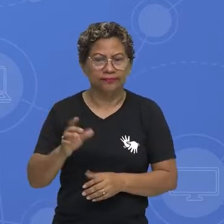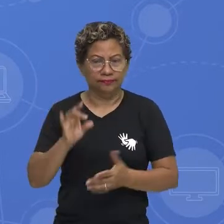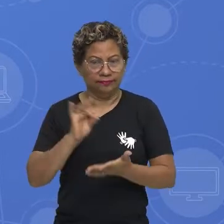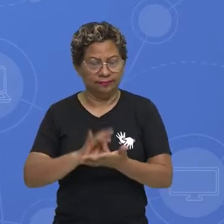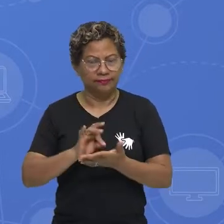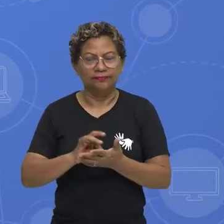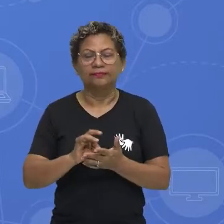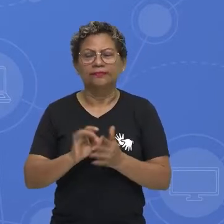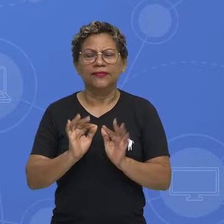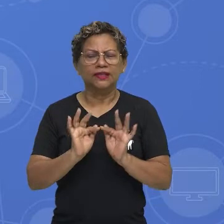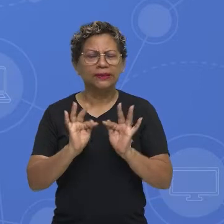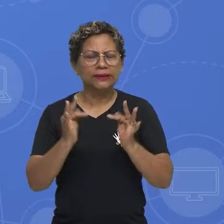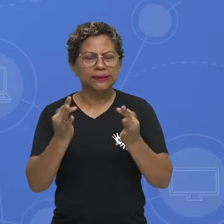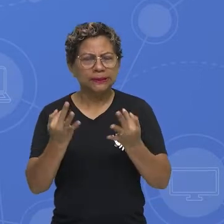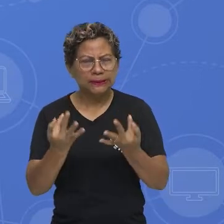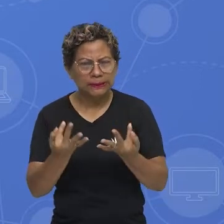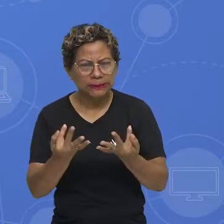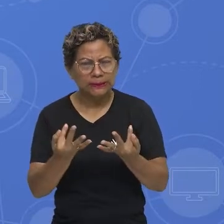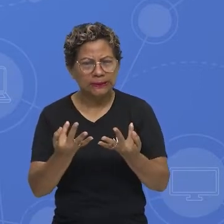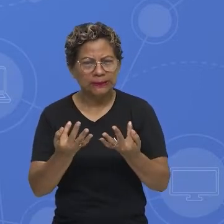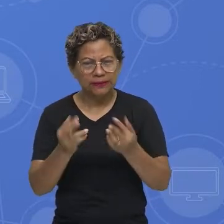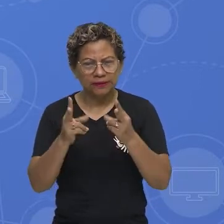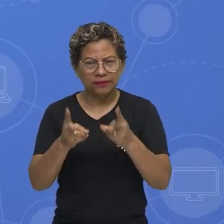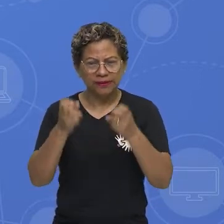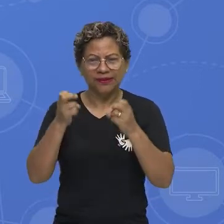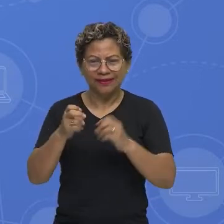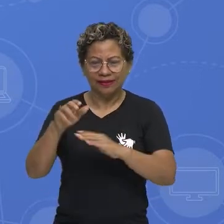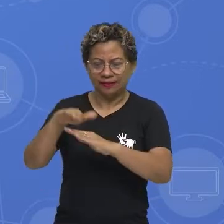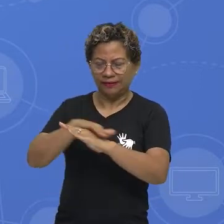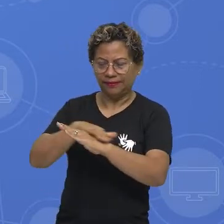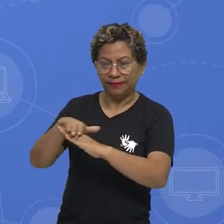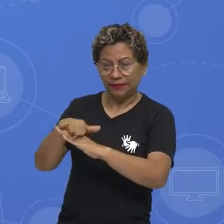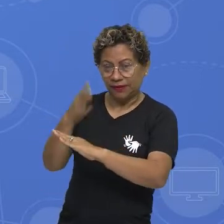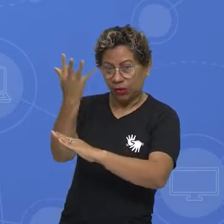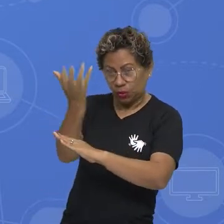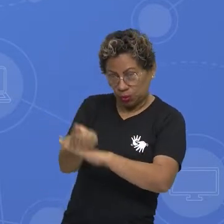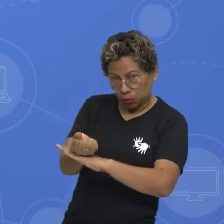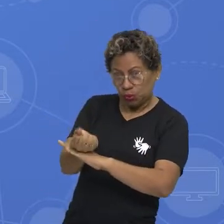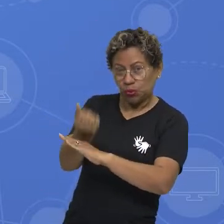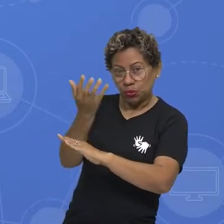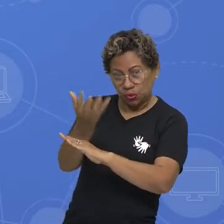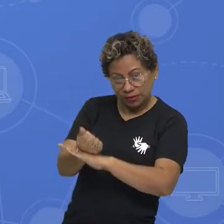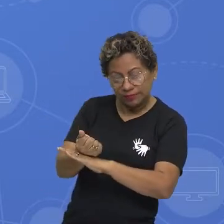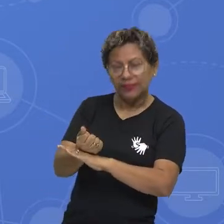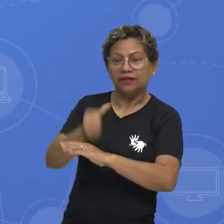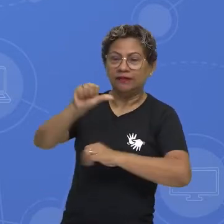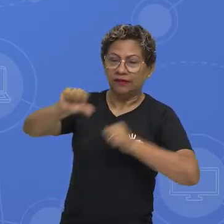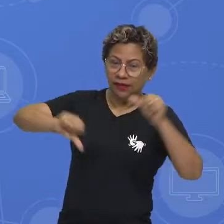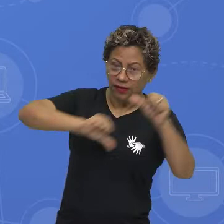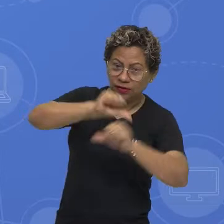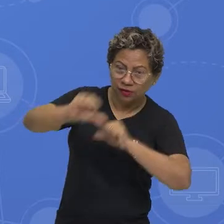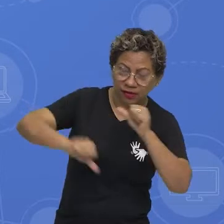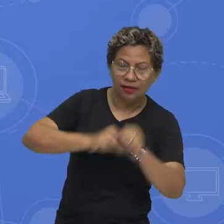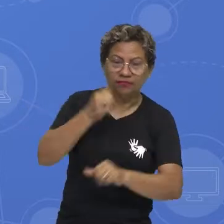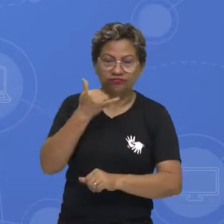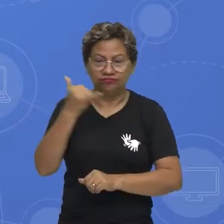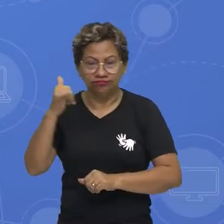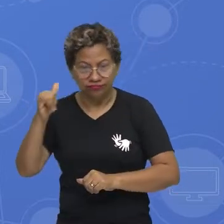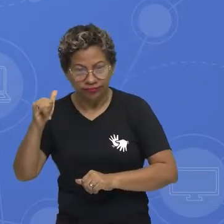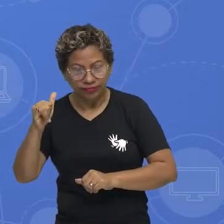simples. Os painéis solares no seu telhado captam a luz do Sol e a transformam em energia solar